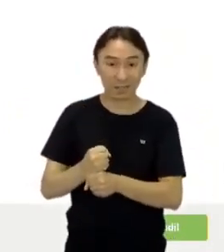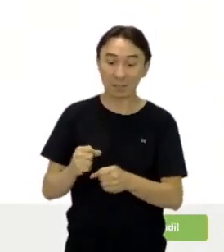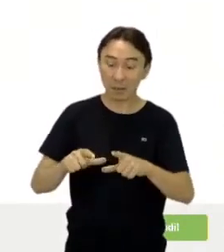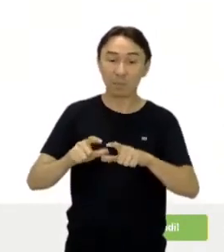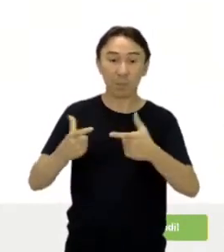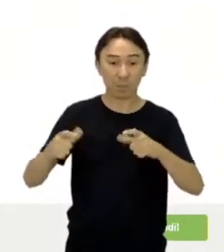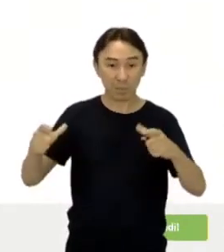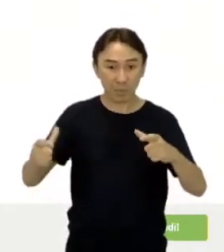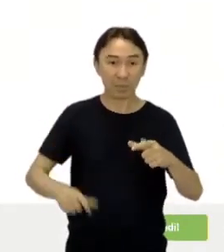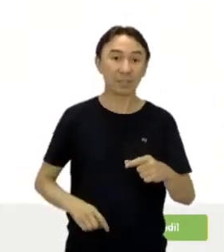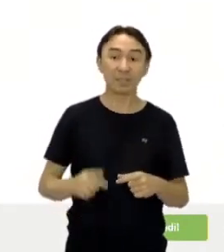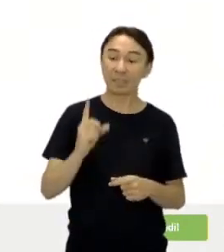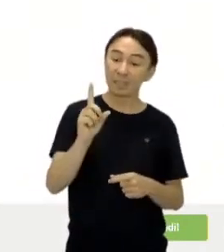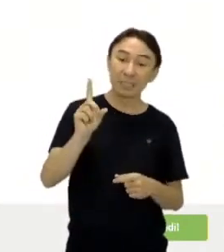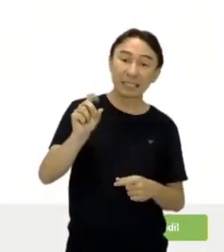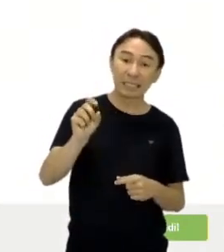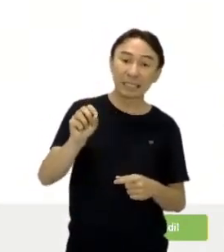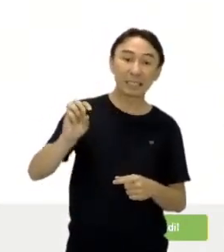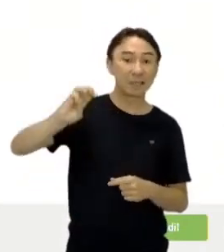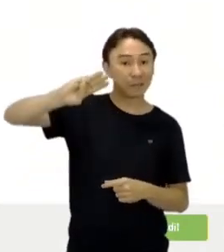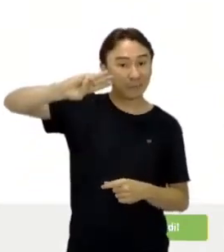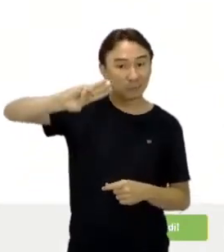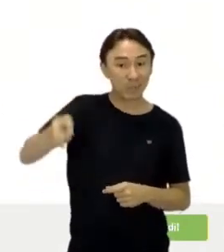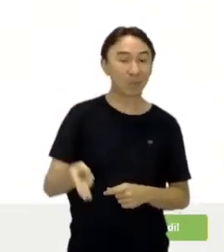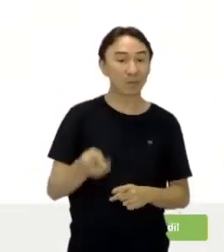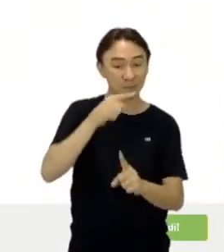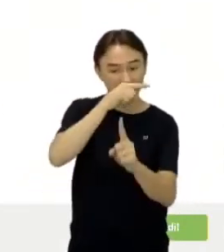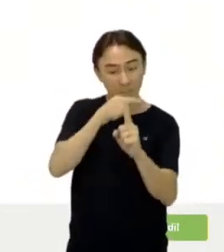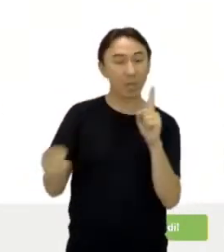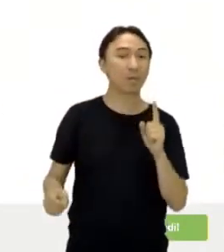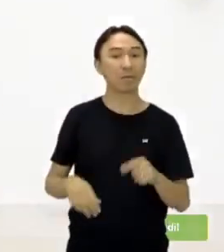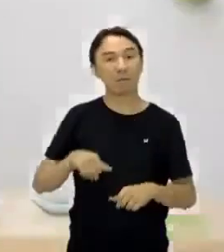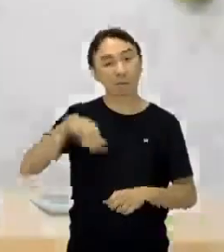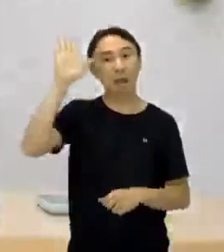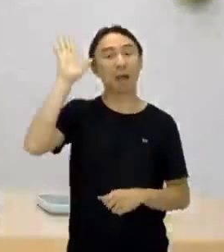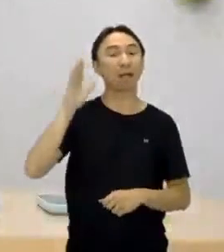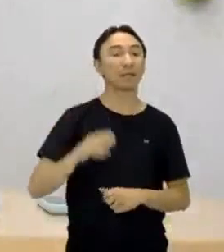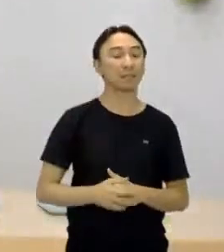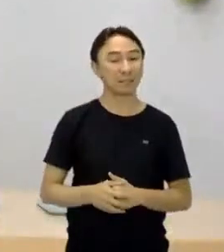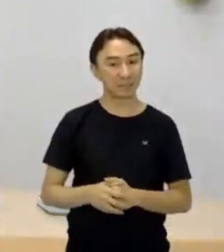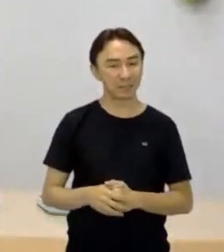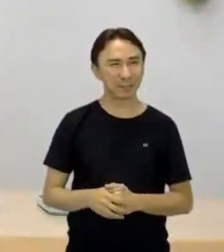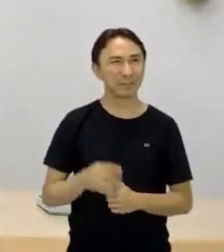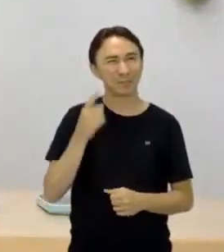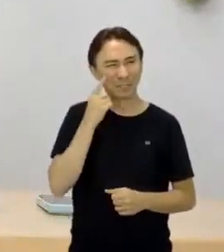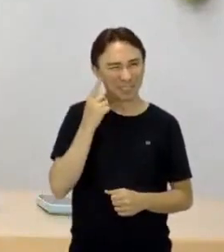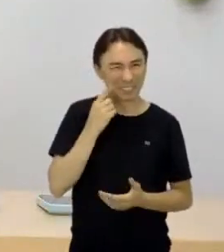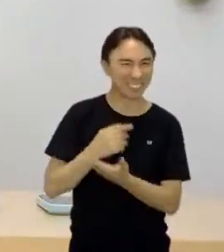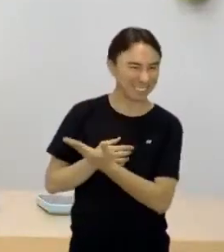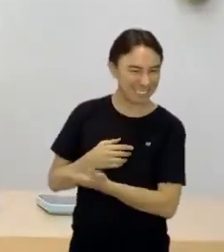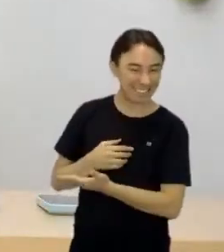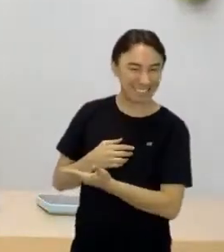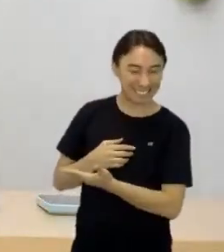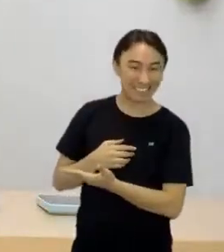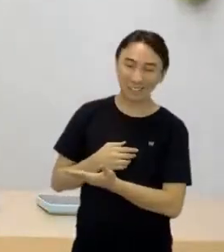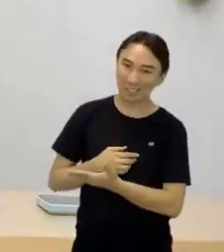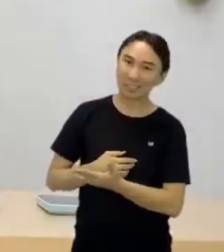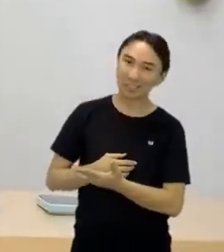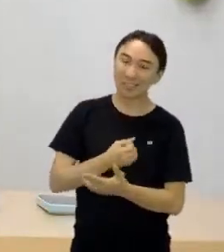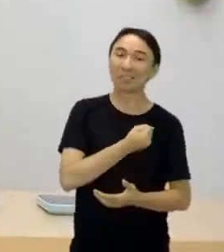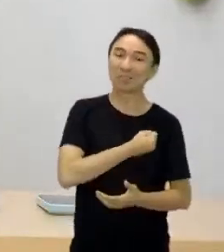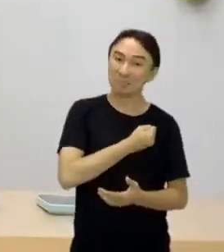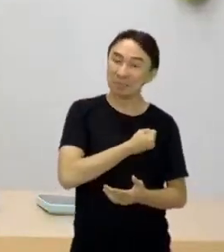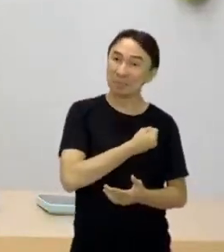mais 10 milhões e meio. Tá certo, pessoal? Então veja, olha quantos números que a gente observa, e é interessante a